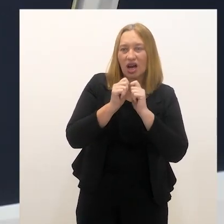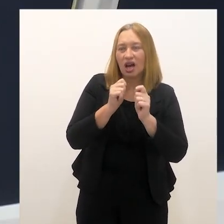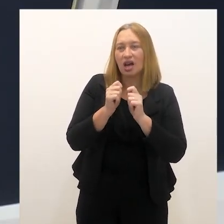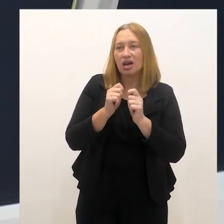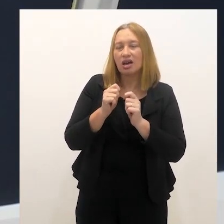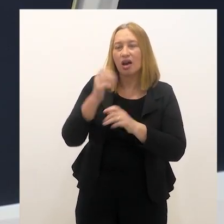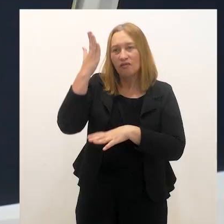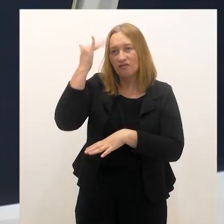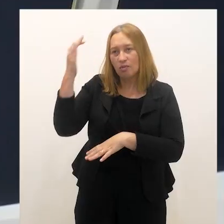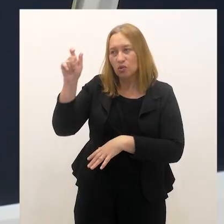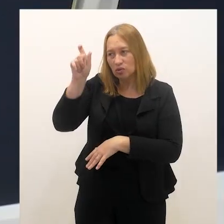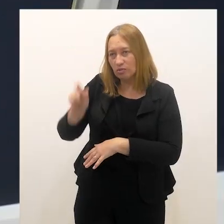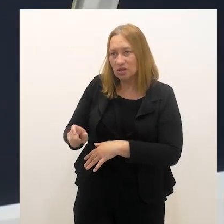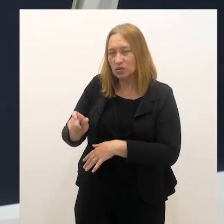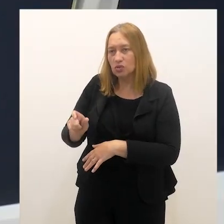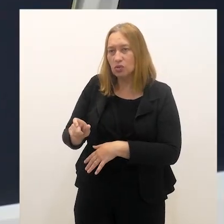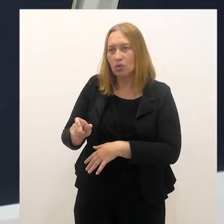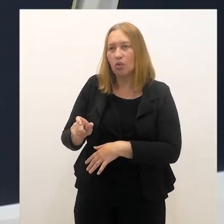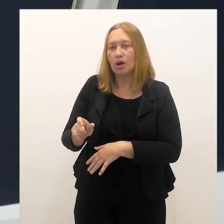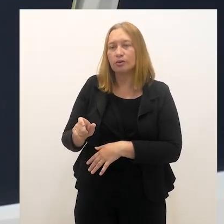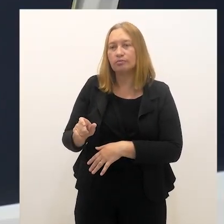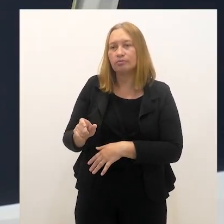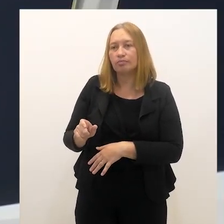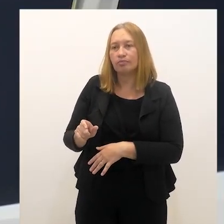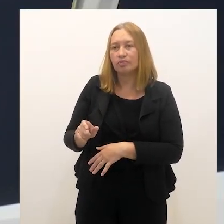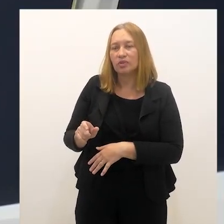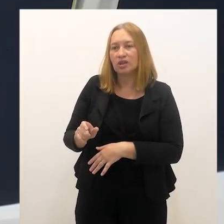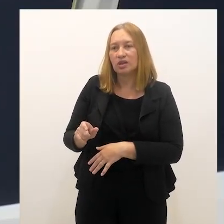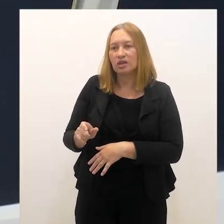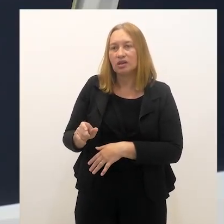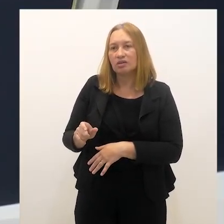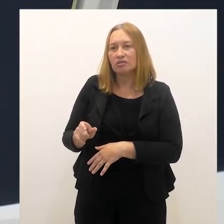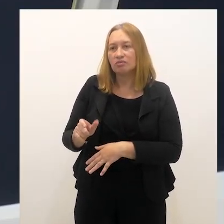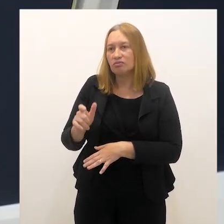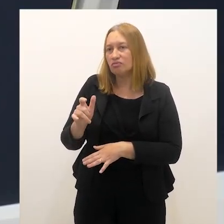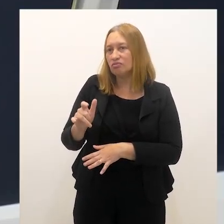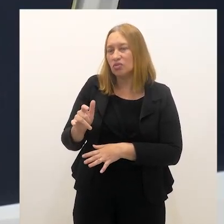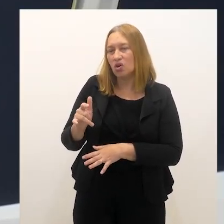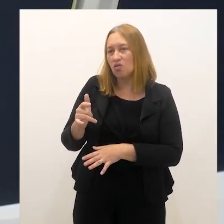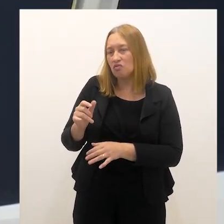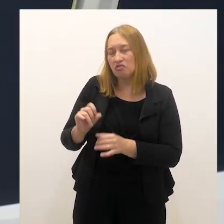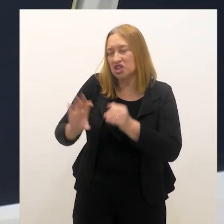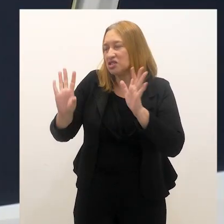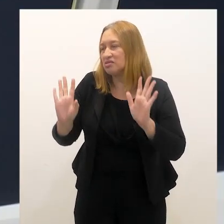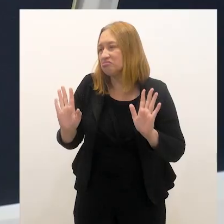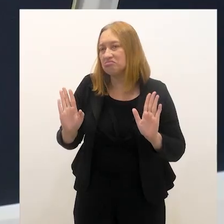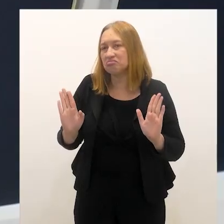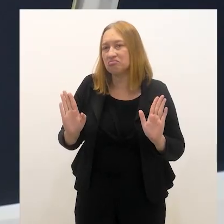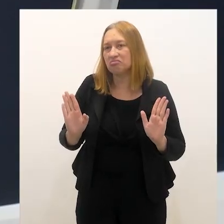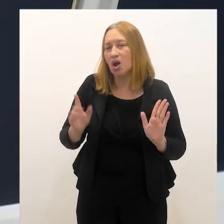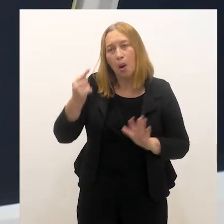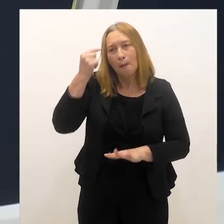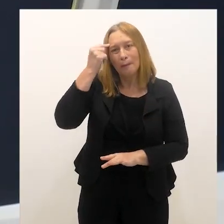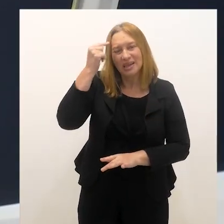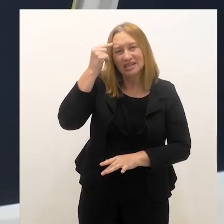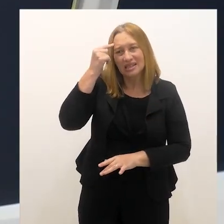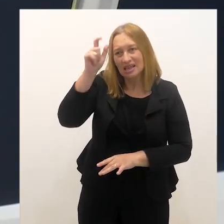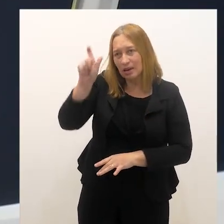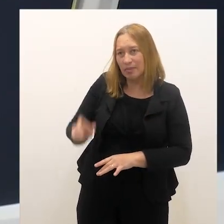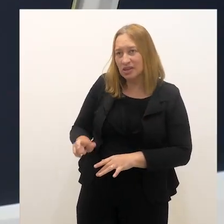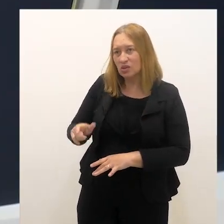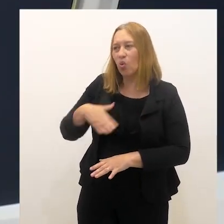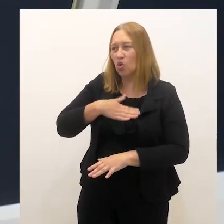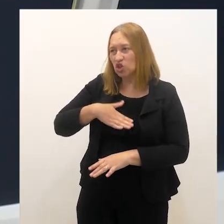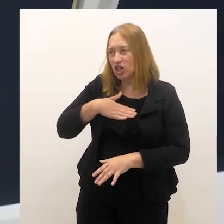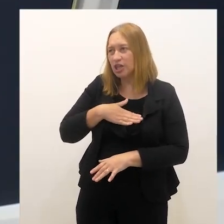alguém famoso assim, foi assim. Eu pensei na pessoa,